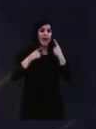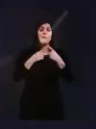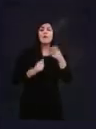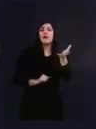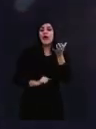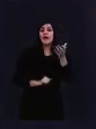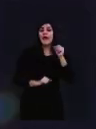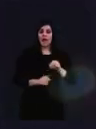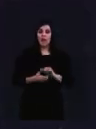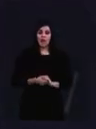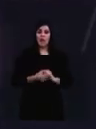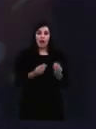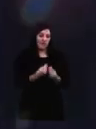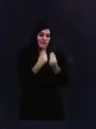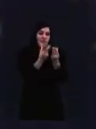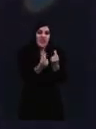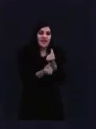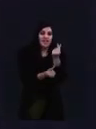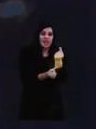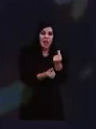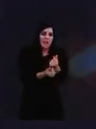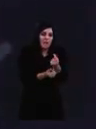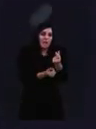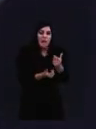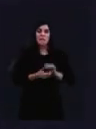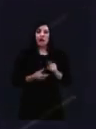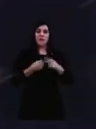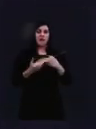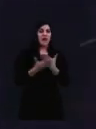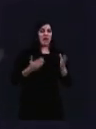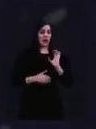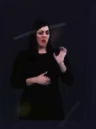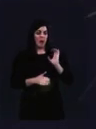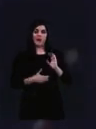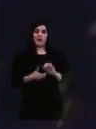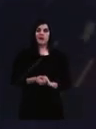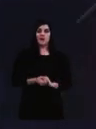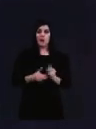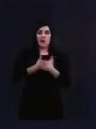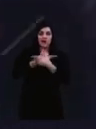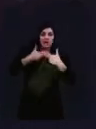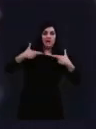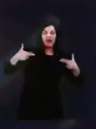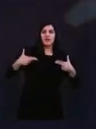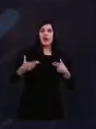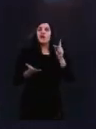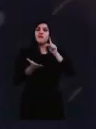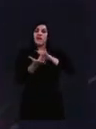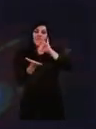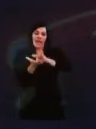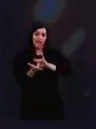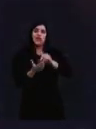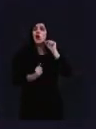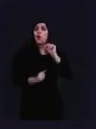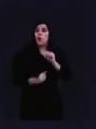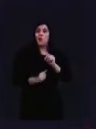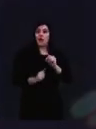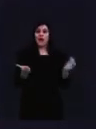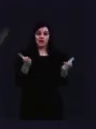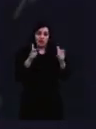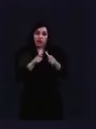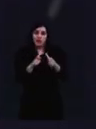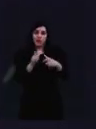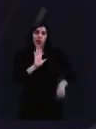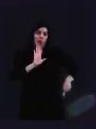e colocar migalhas nas suas mãos, sendo que nós somos um povo rico com trilhões em recursos. E a grande verdade é, o que vai diminuir a criminalidade são